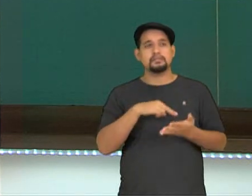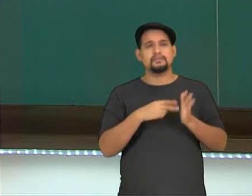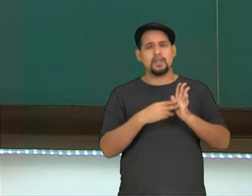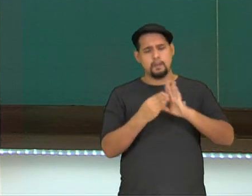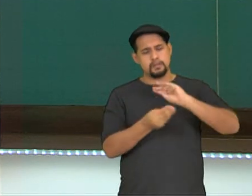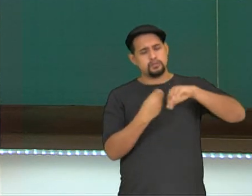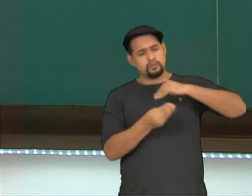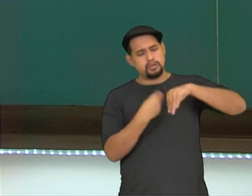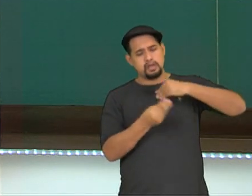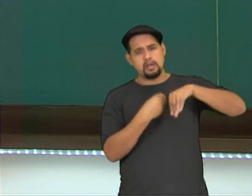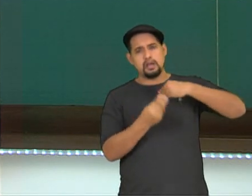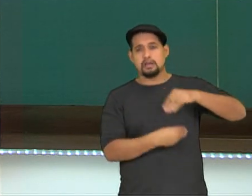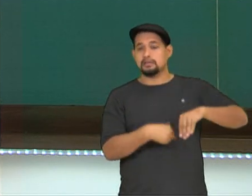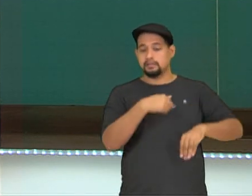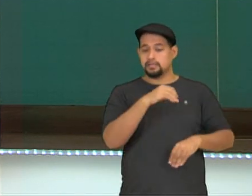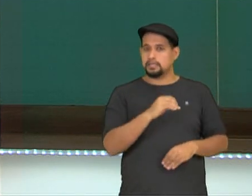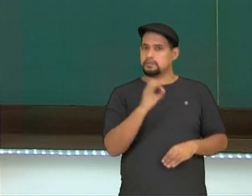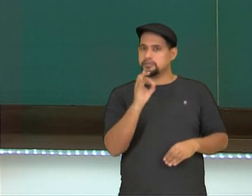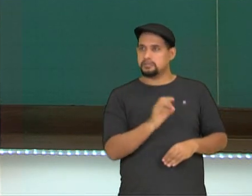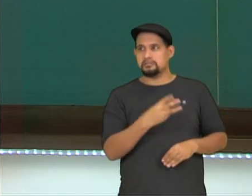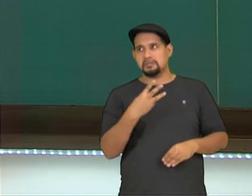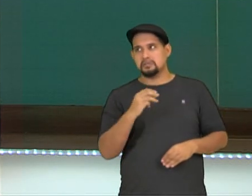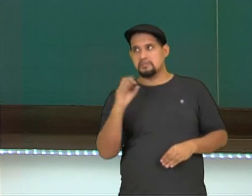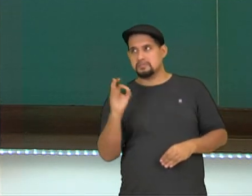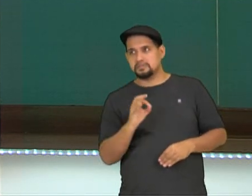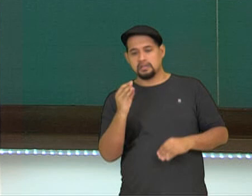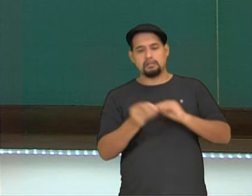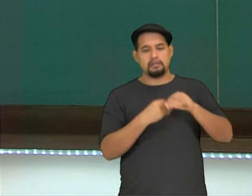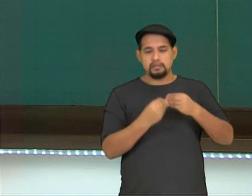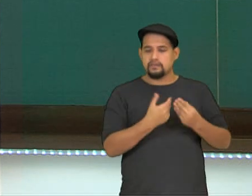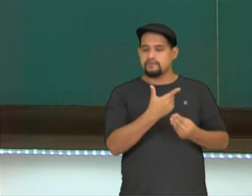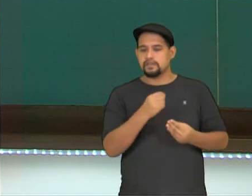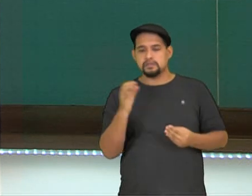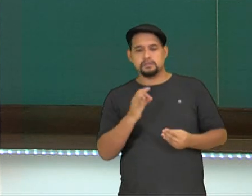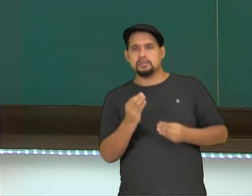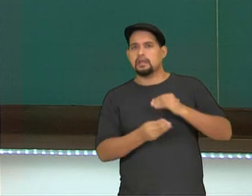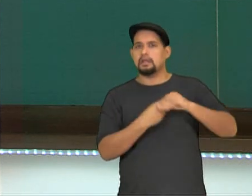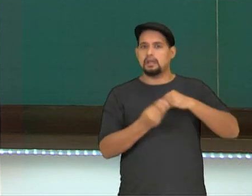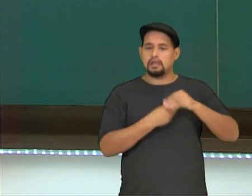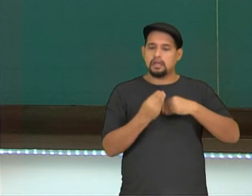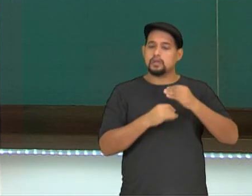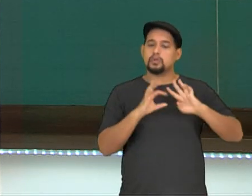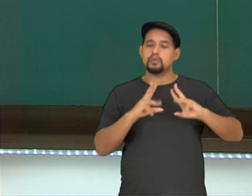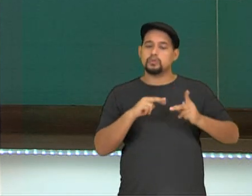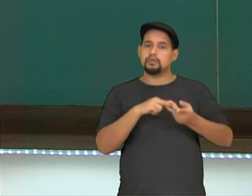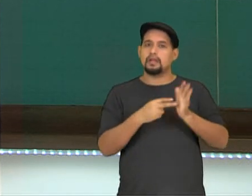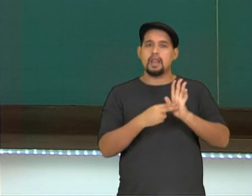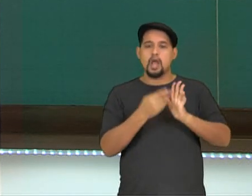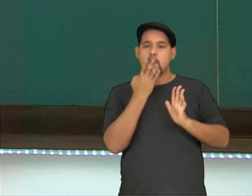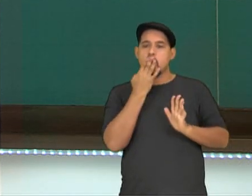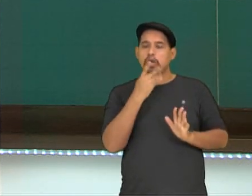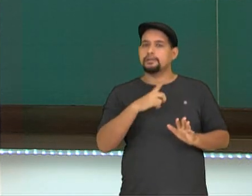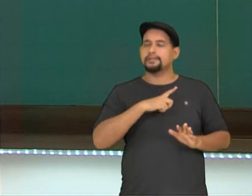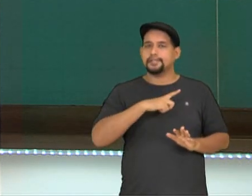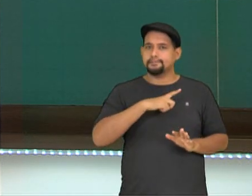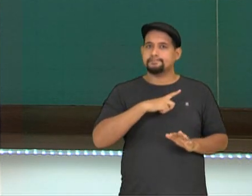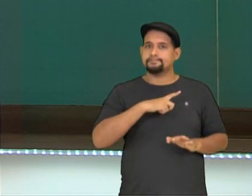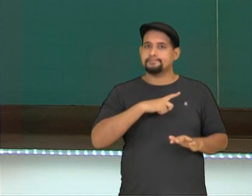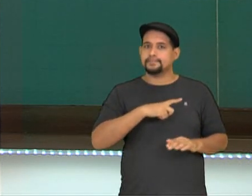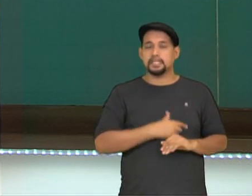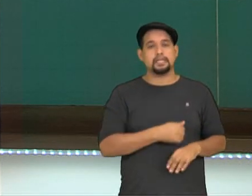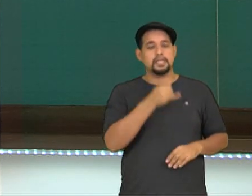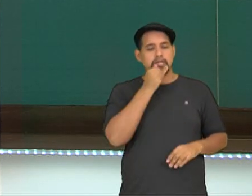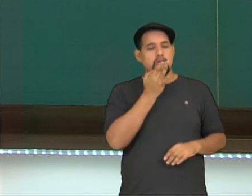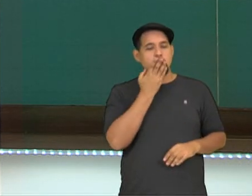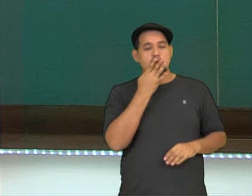tudo uma mistura. 70% de um, 30% de um, 20% de um, mais 40% do outro. Então, todos os lápis de cor que você tem, os 6 lápis